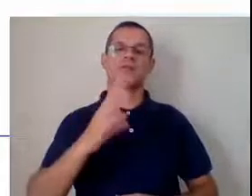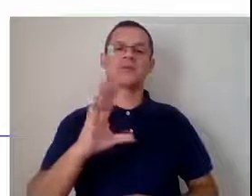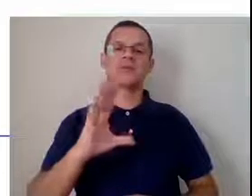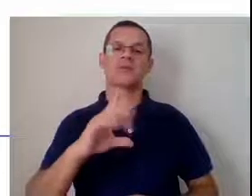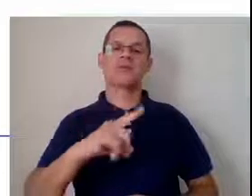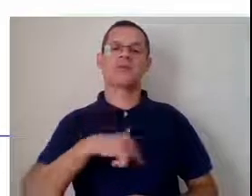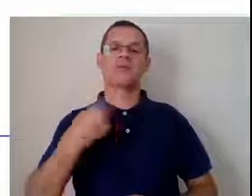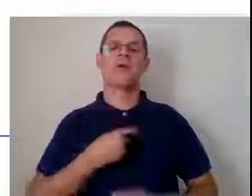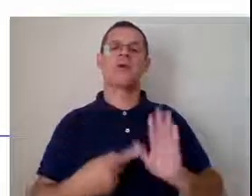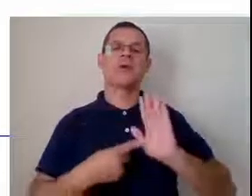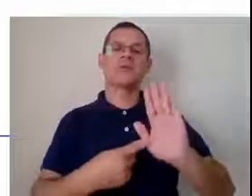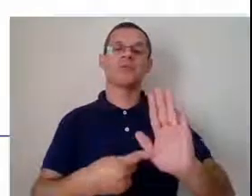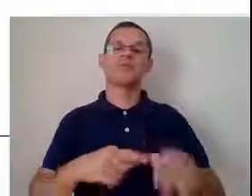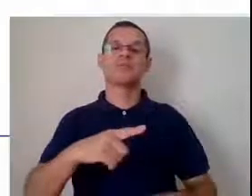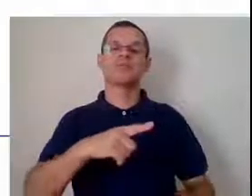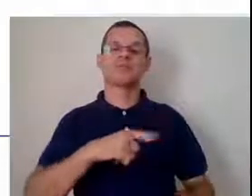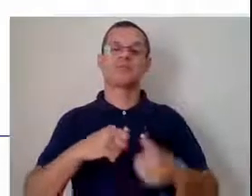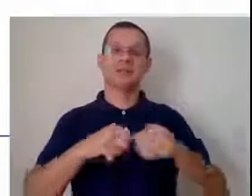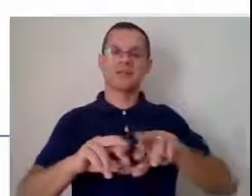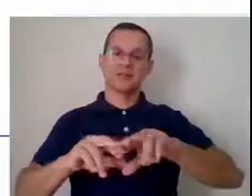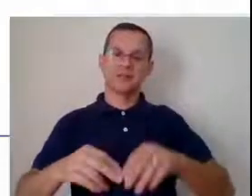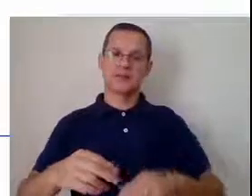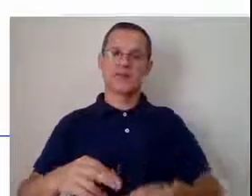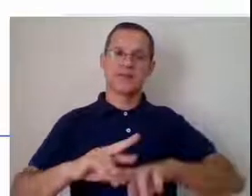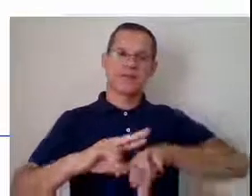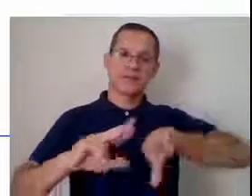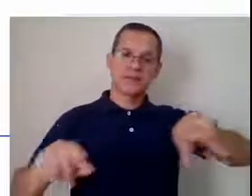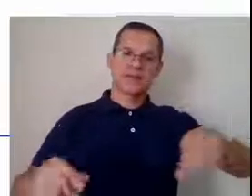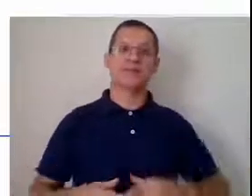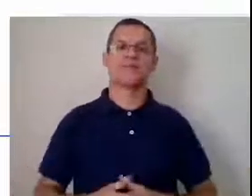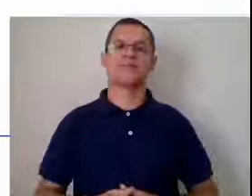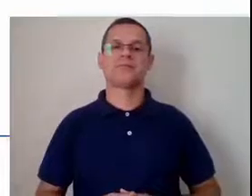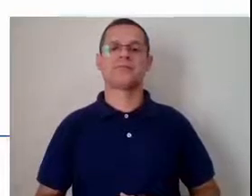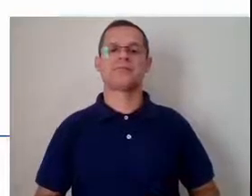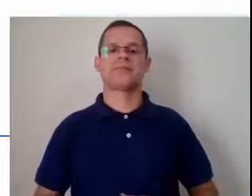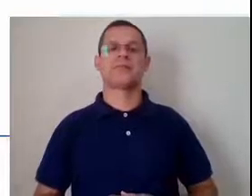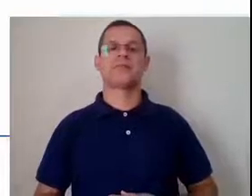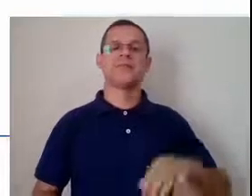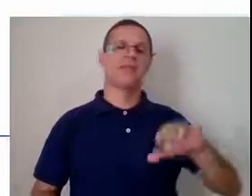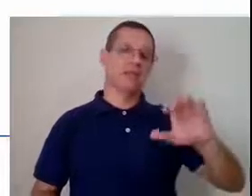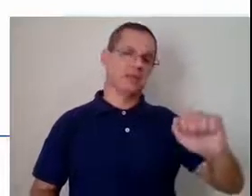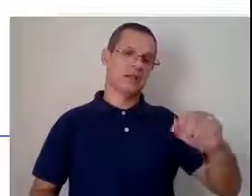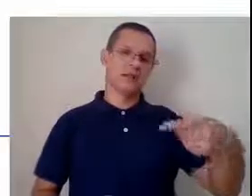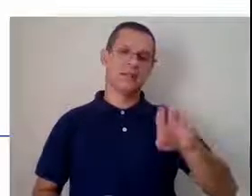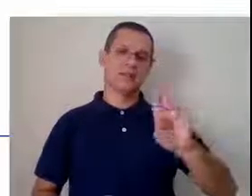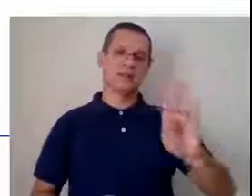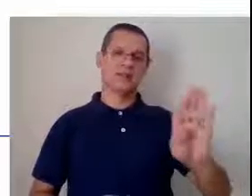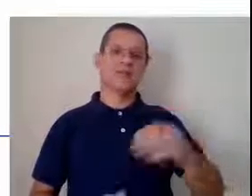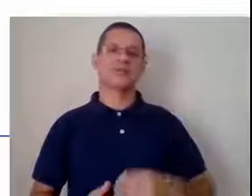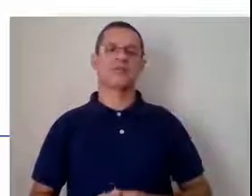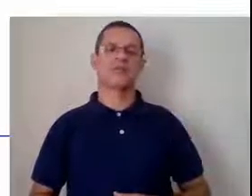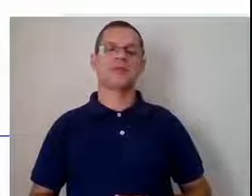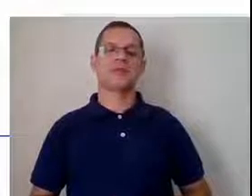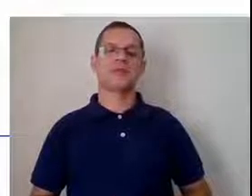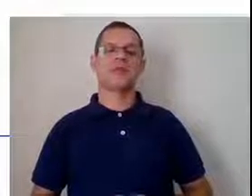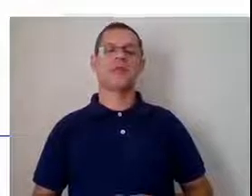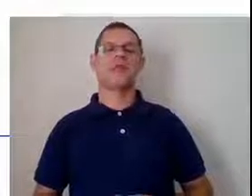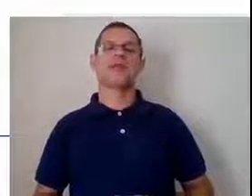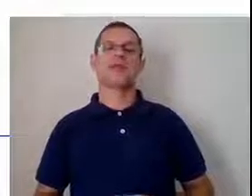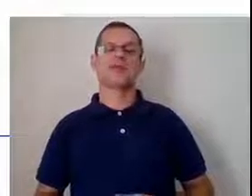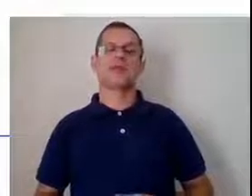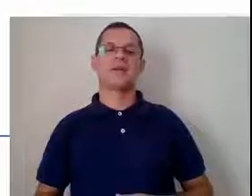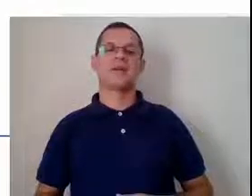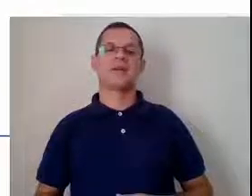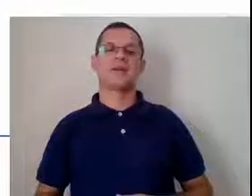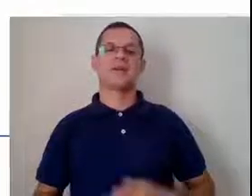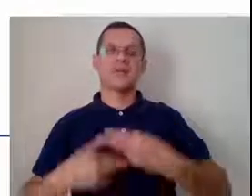Qual a representação dessa diferença? A menos B é os